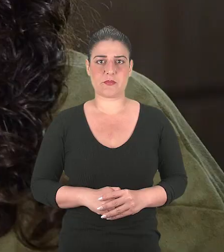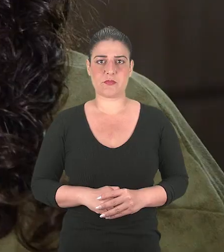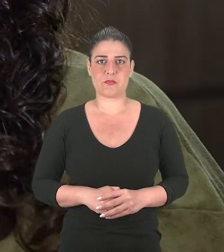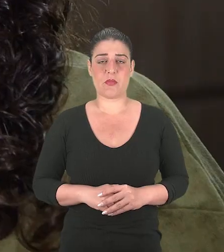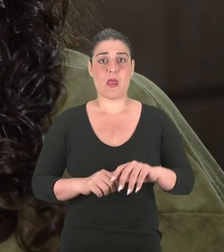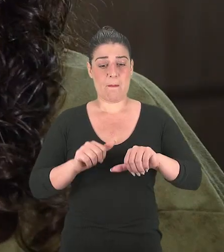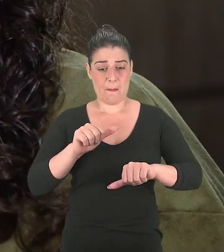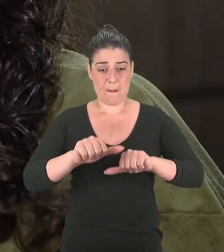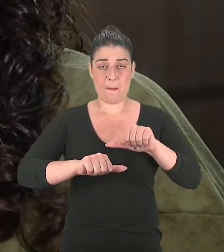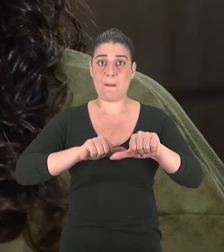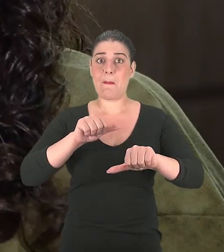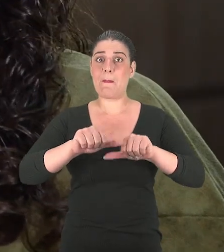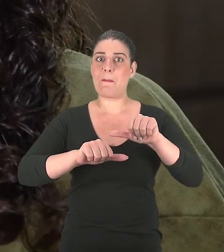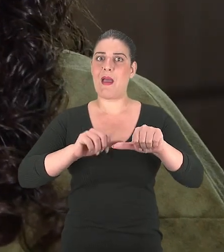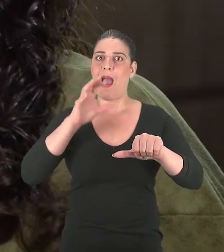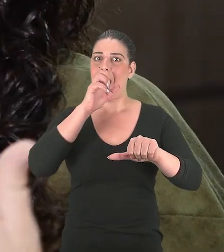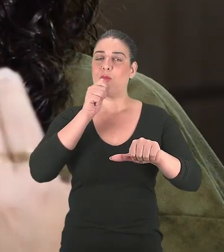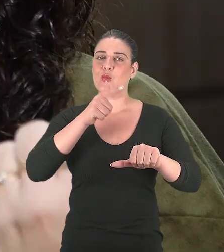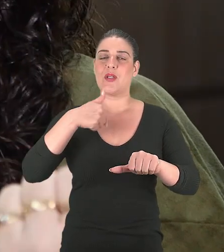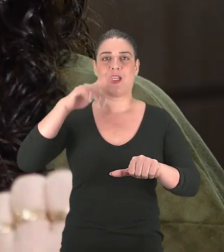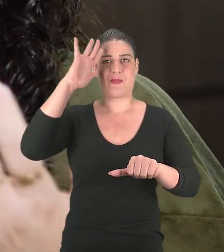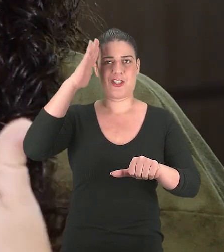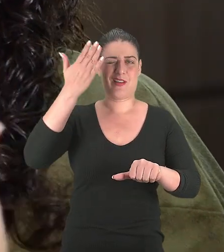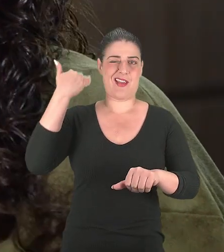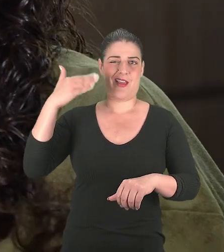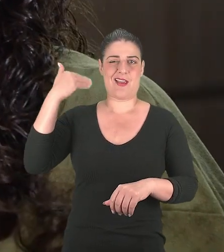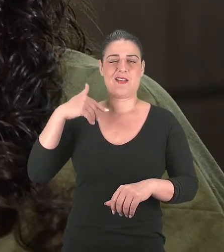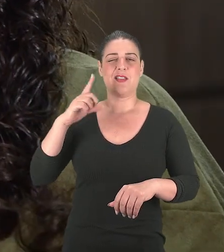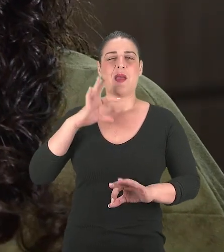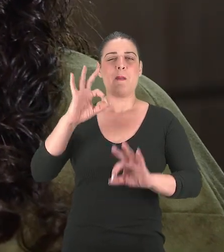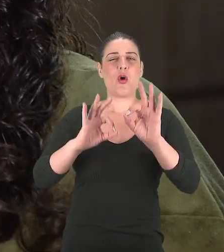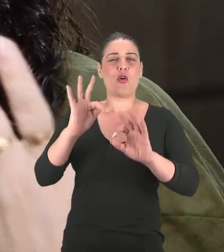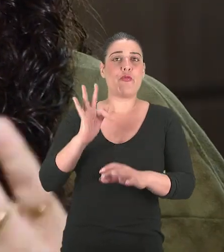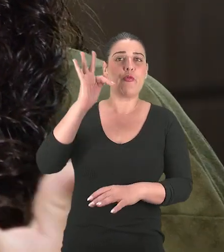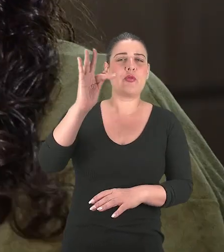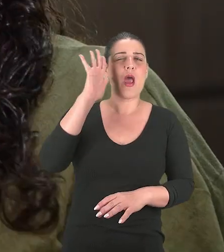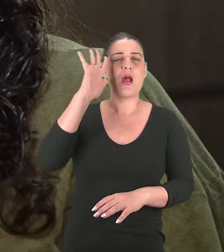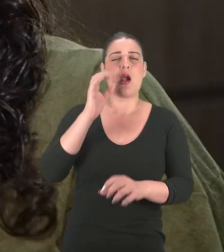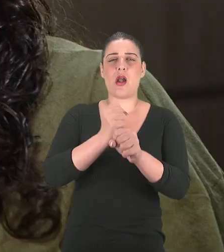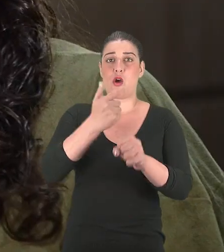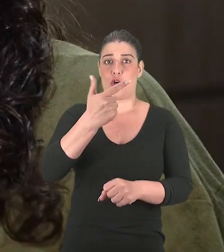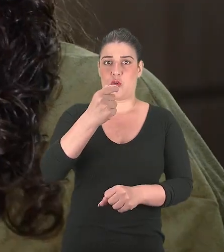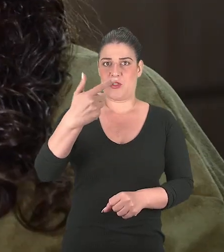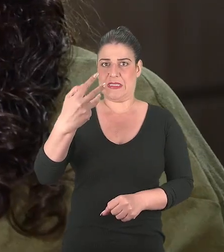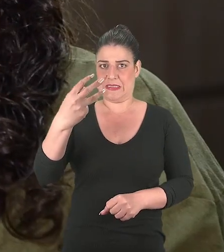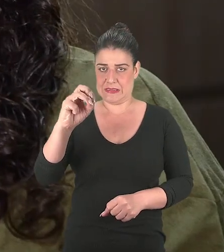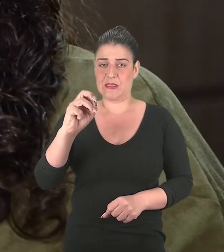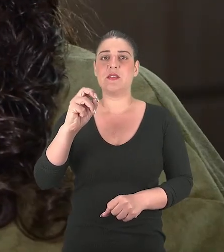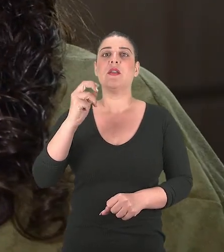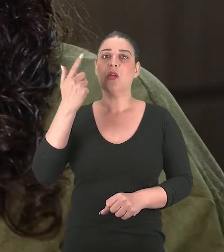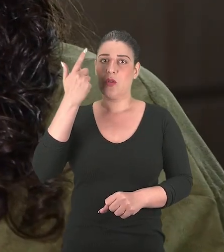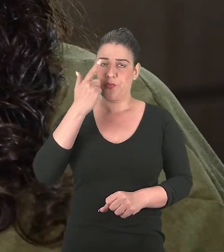mudanças estão chegando mais rápido do que se pensava. Lá no comecinho, nas projeções, se imaginava que só em 2030 que a